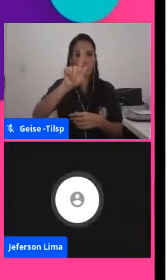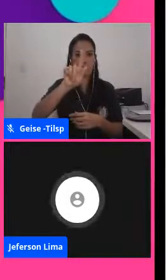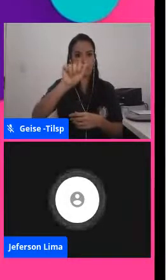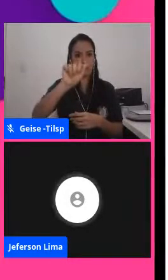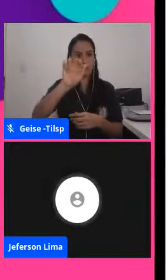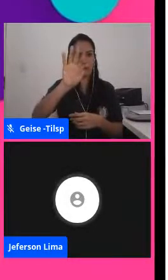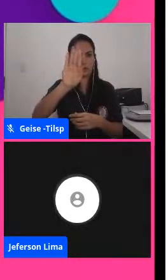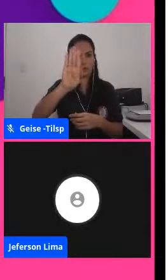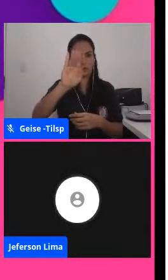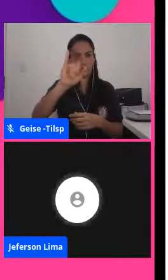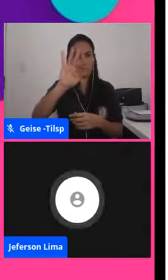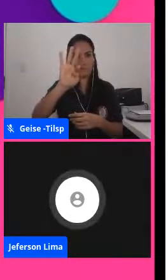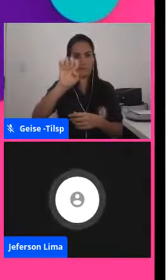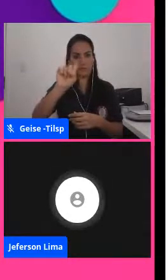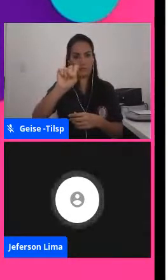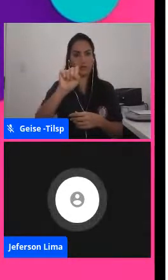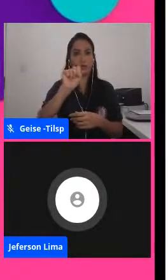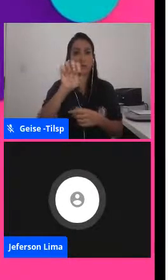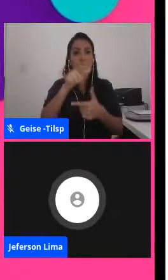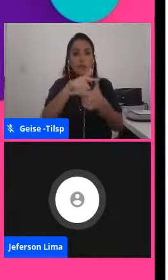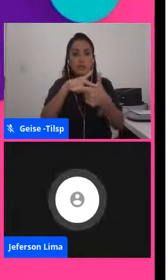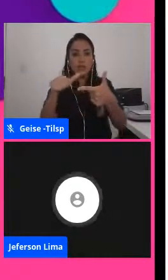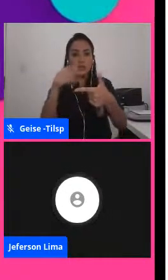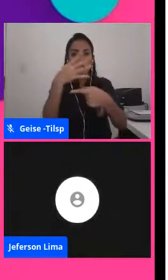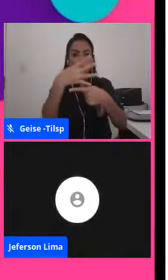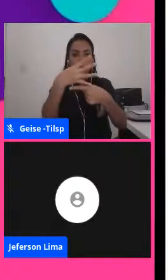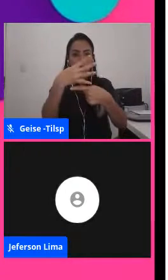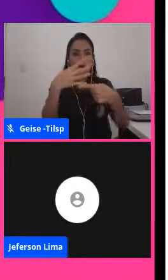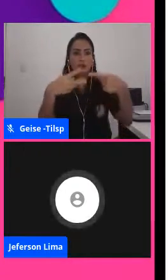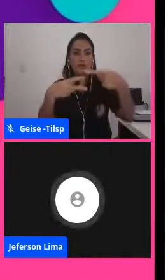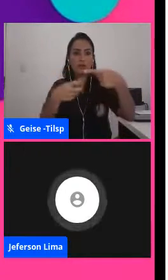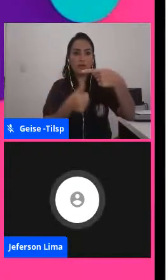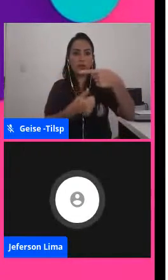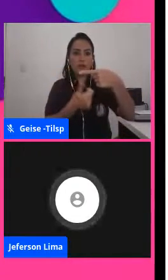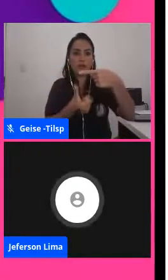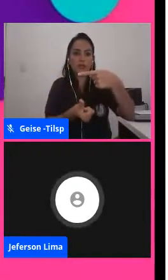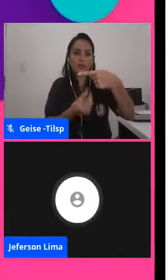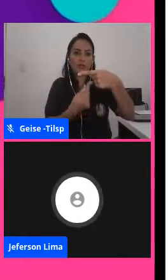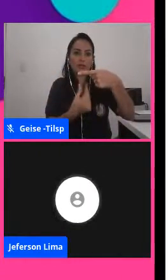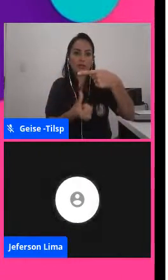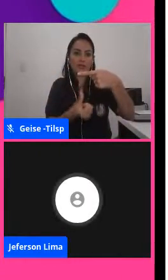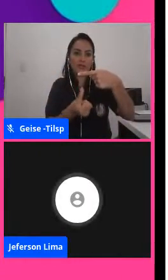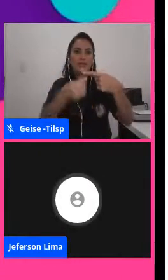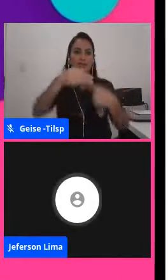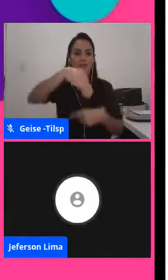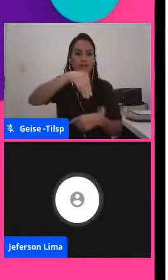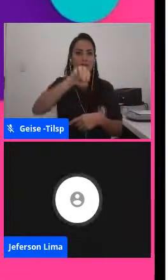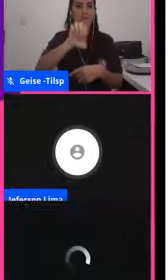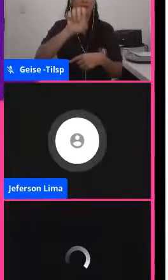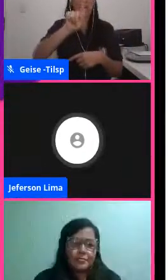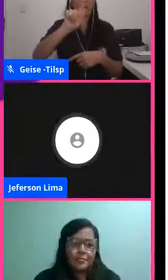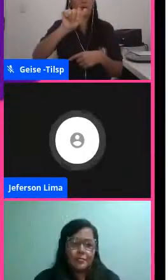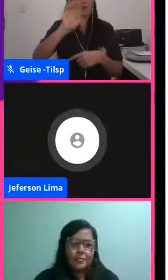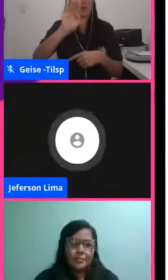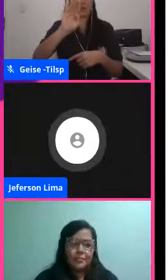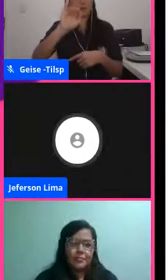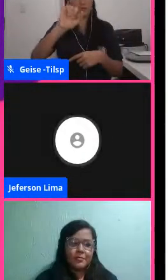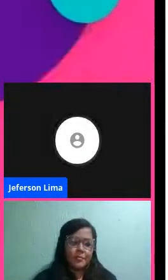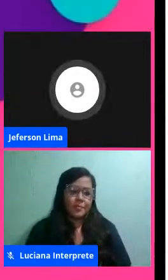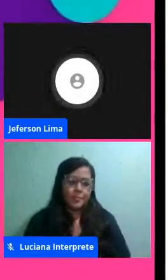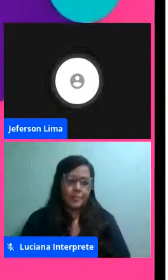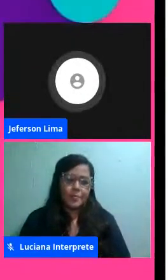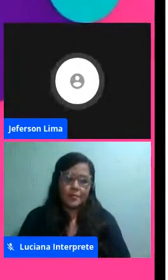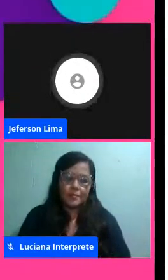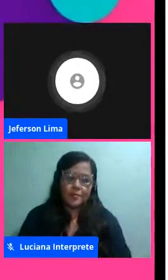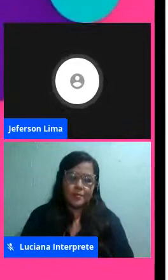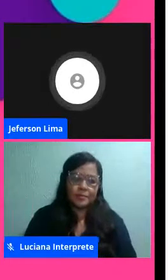64 megabits, né? Você divide por 4, ele dá 16 megabytes. Então dá para armazenar muita coisa. Porque pense no final, o que é que você vai ter